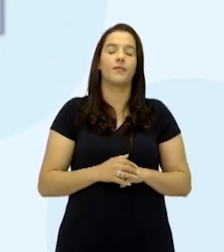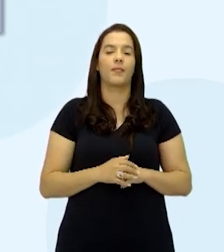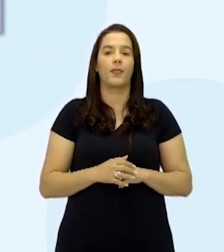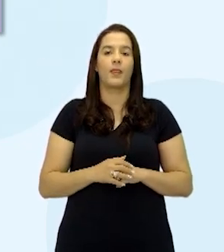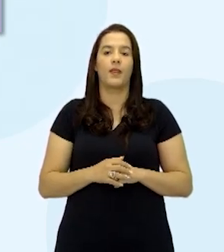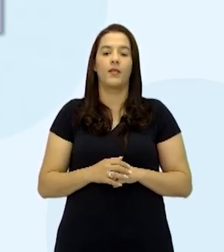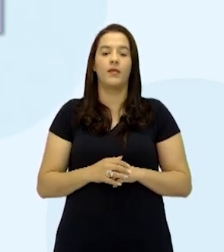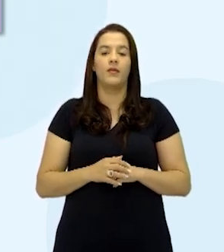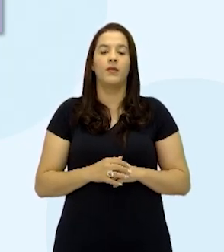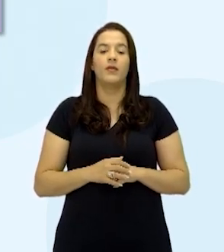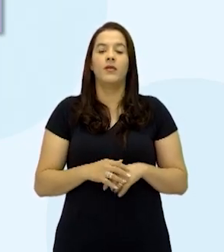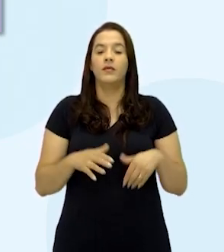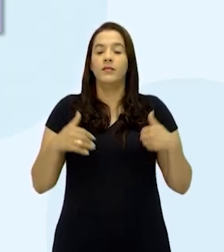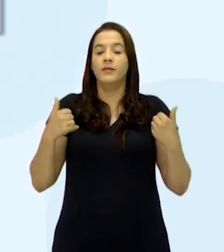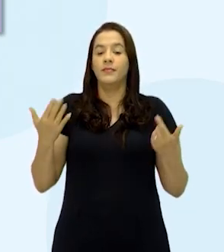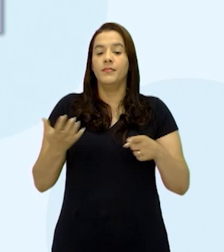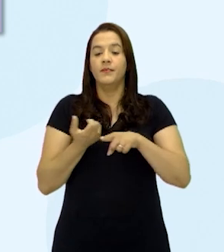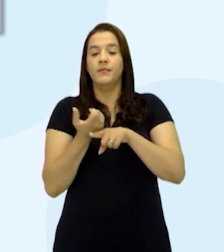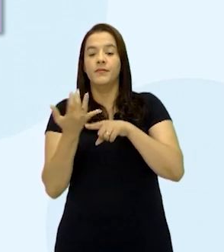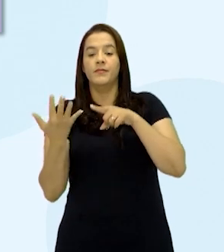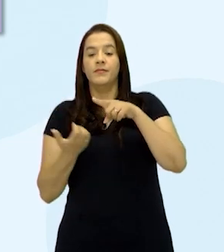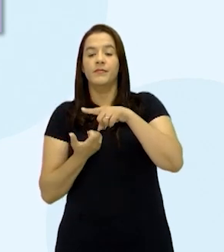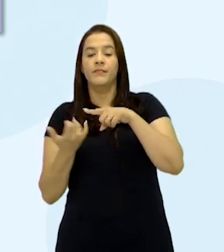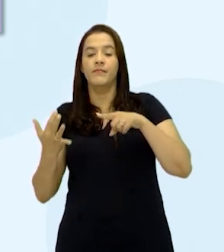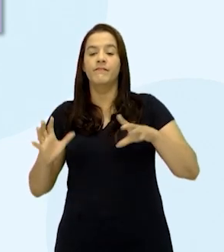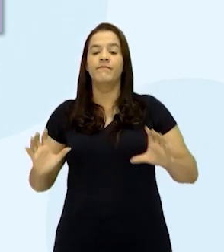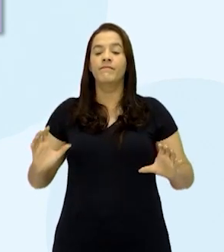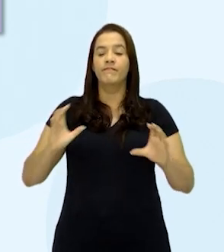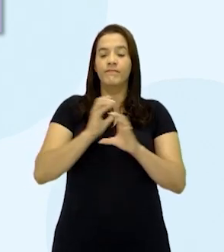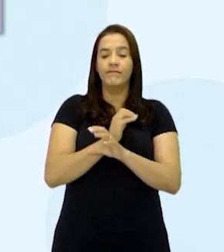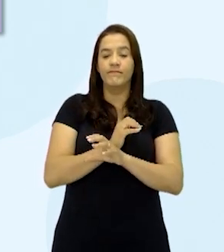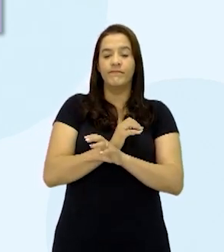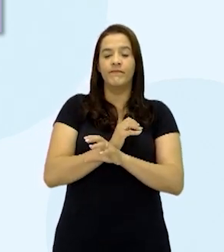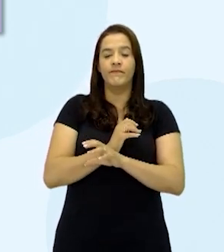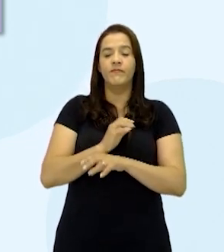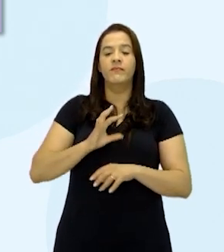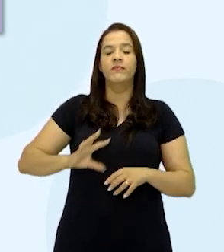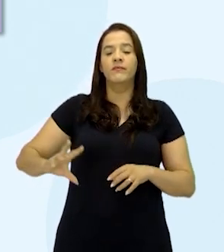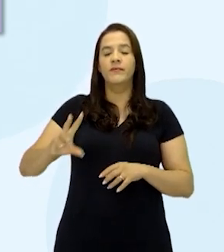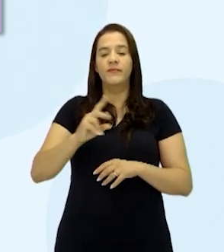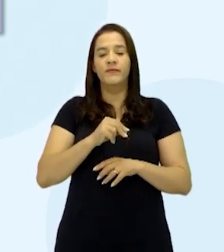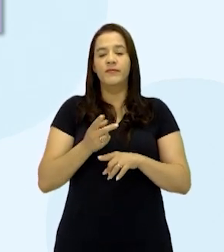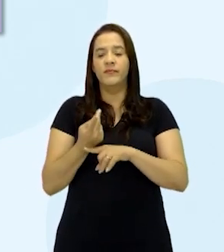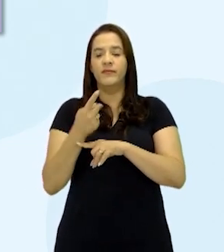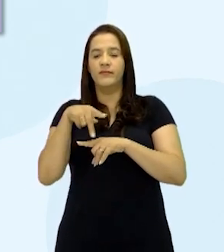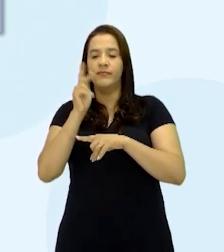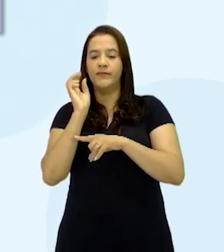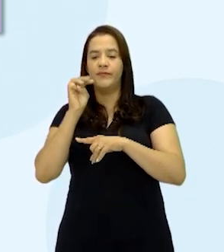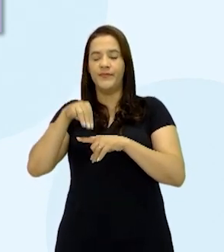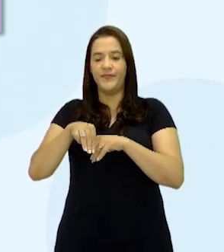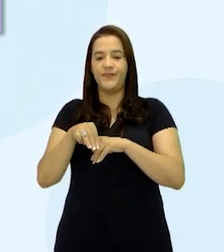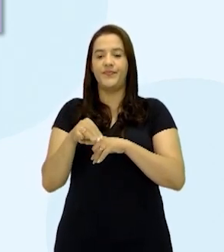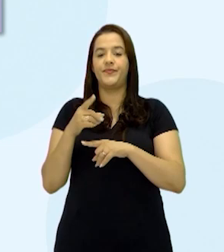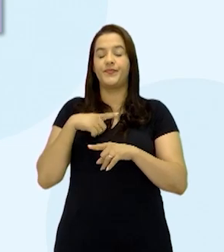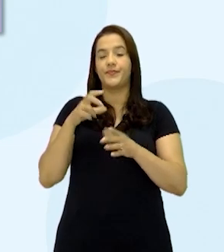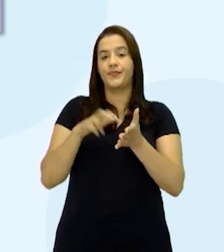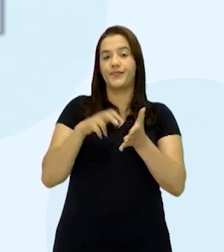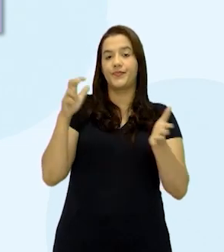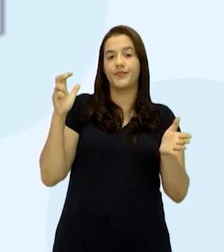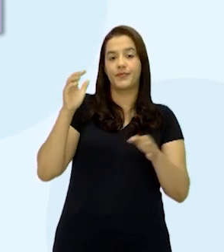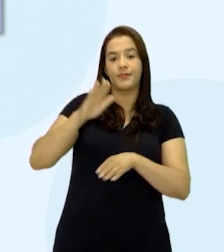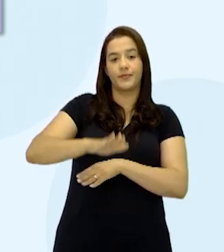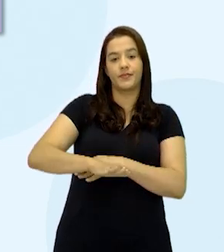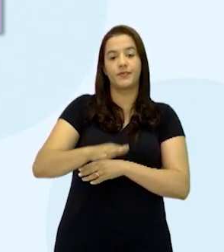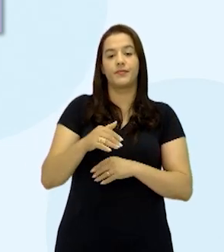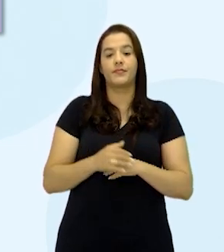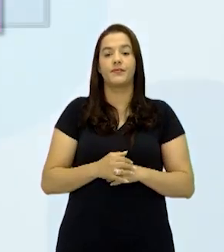o seguinte, ó. Qual fração representa o total, o somatório de quilômetros que Luiz percorreu de manhã e de